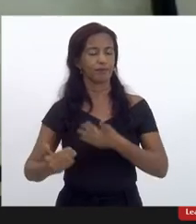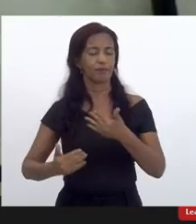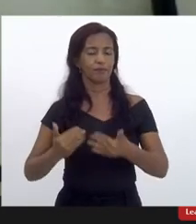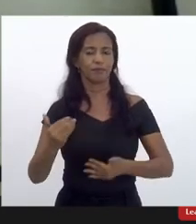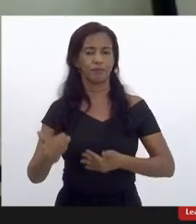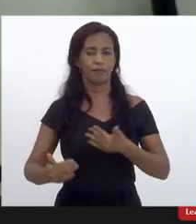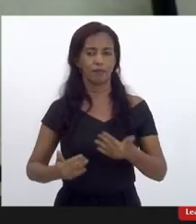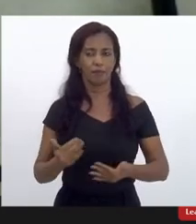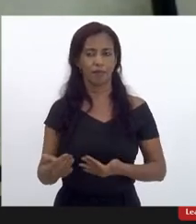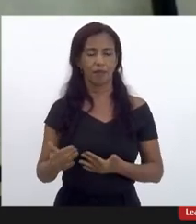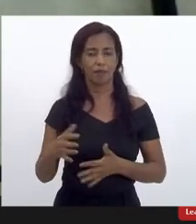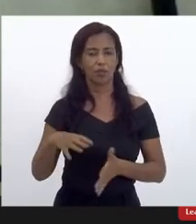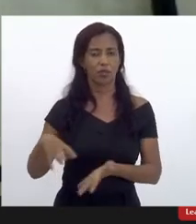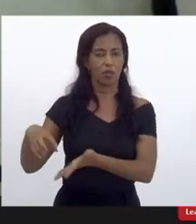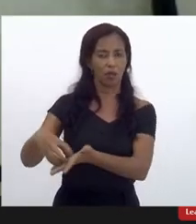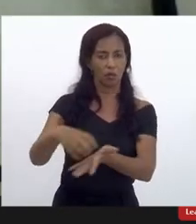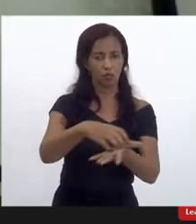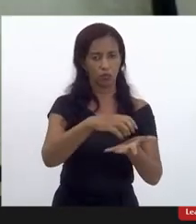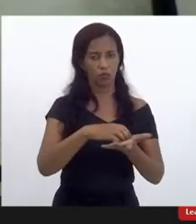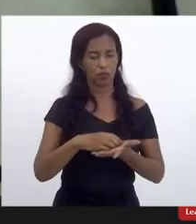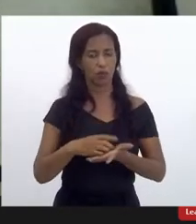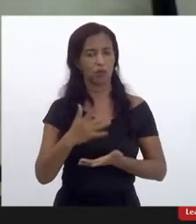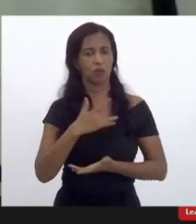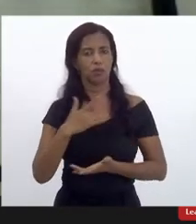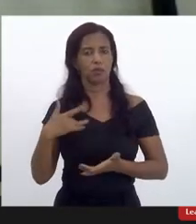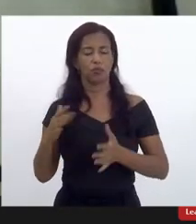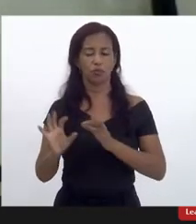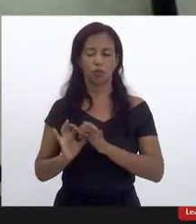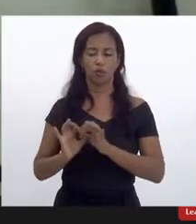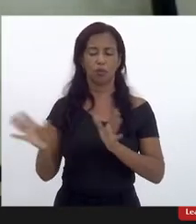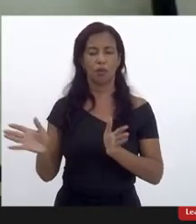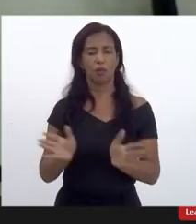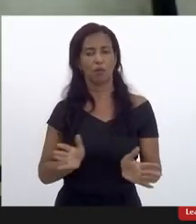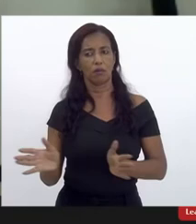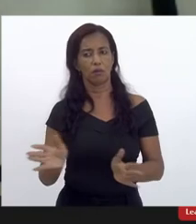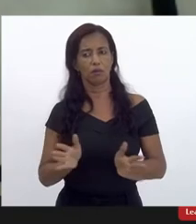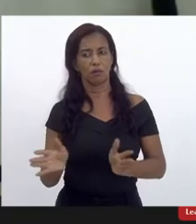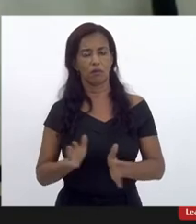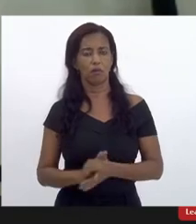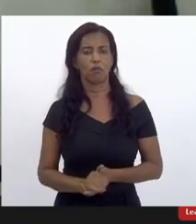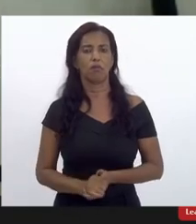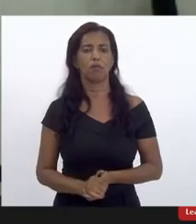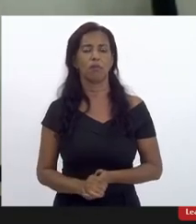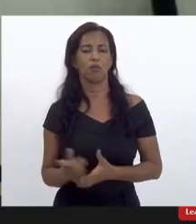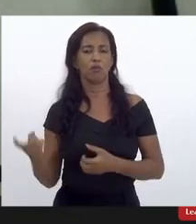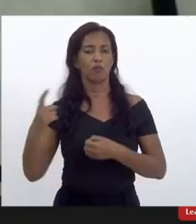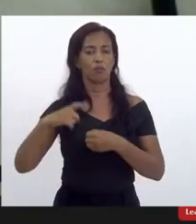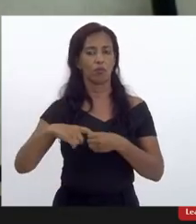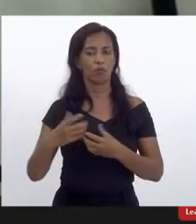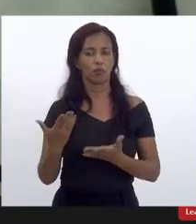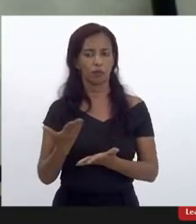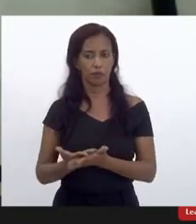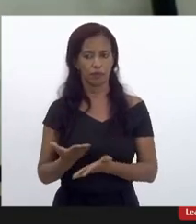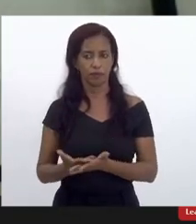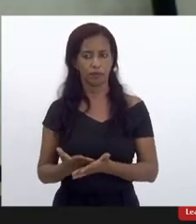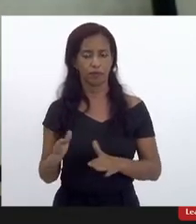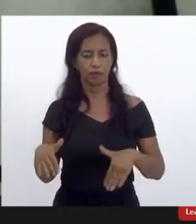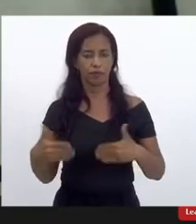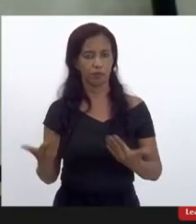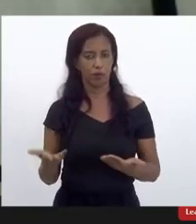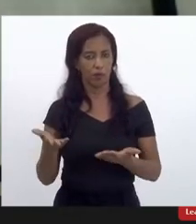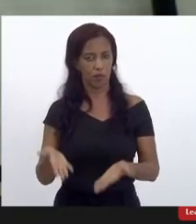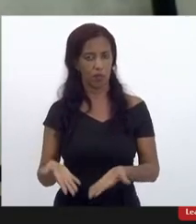medida que a unidade de saúde liberava o acesso, né, o reinício das atividades. Então,